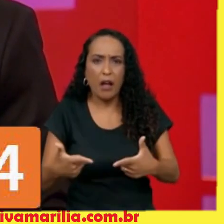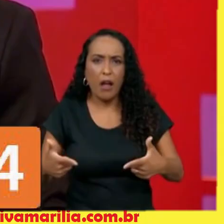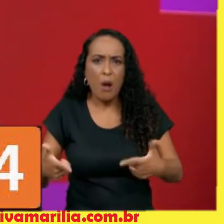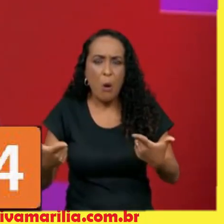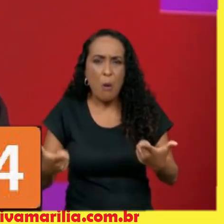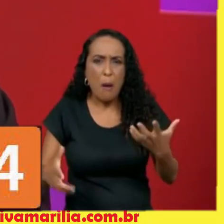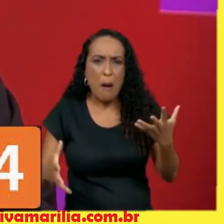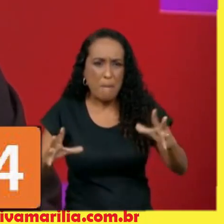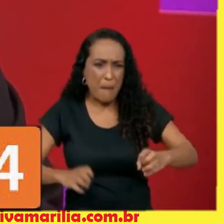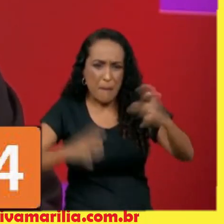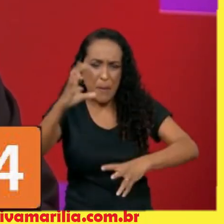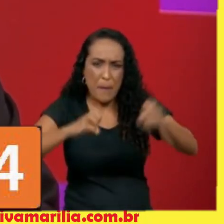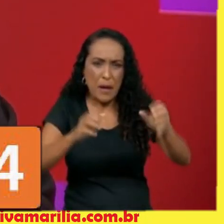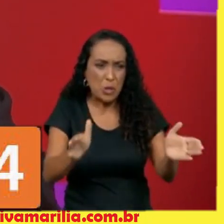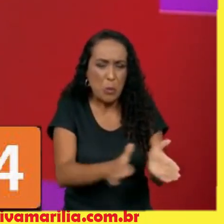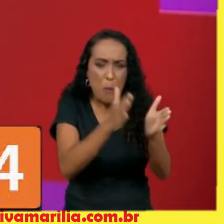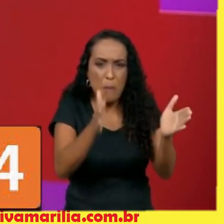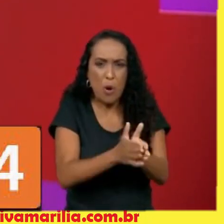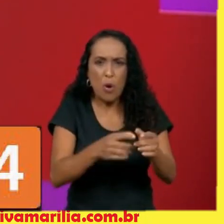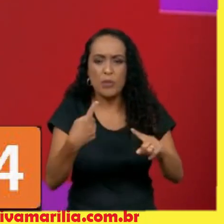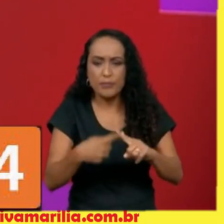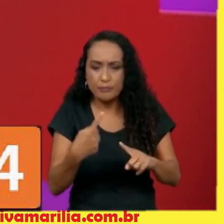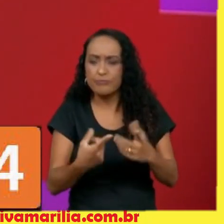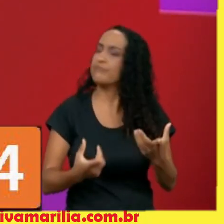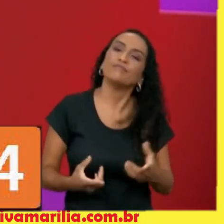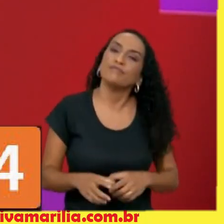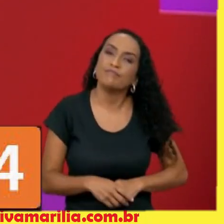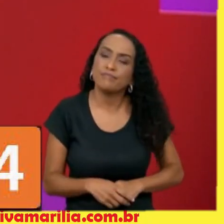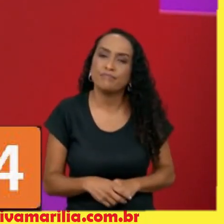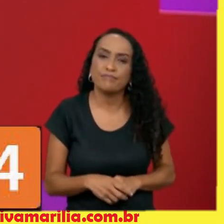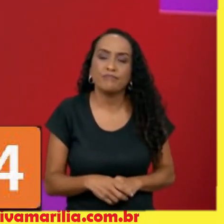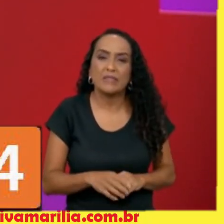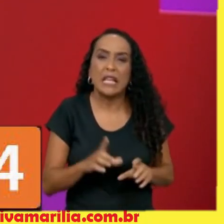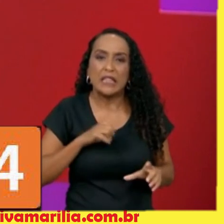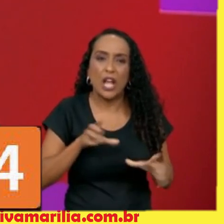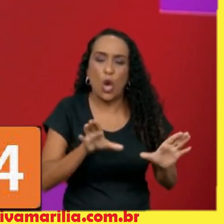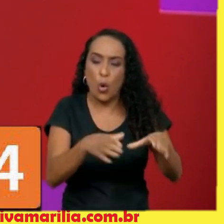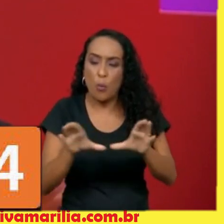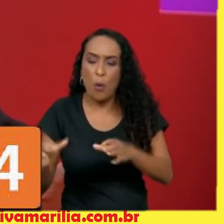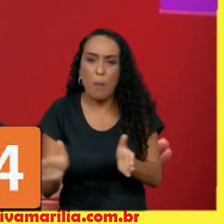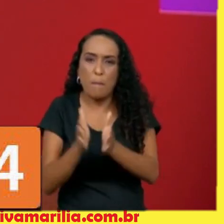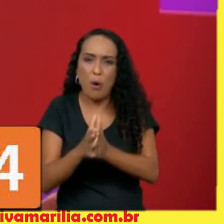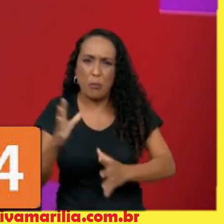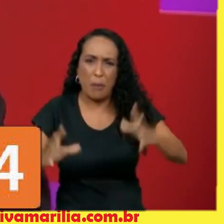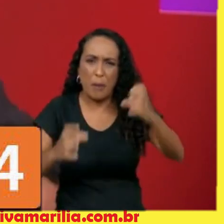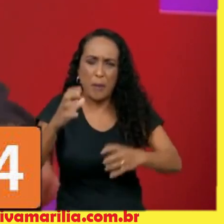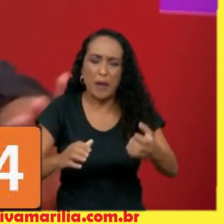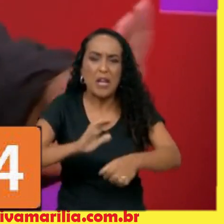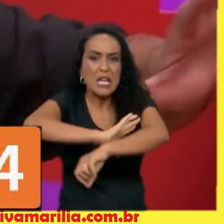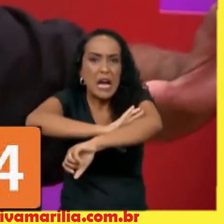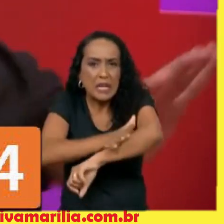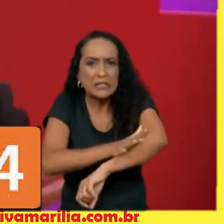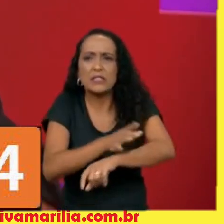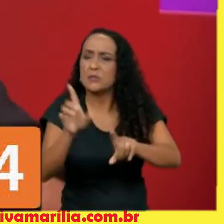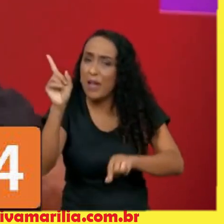pobres. Os pobres que ganham entre 2 e 5 de um lado e os pobres que ganham entre 0 e 2 de outro, né? E o racismo repaginando e